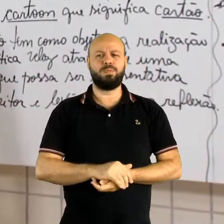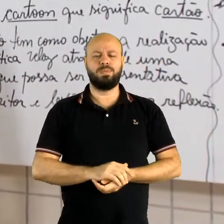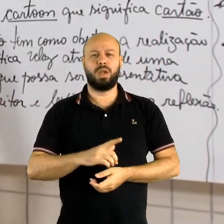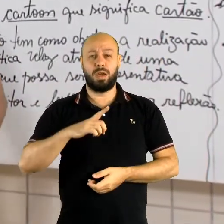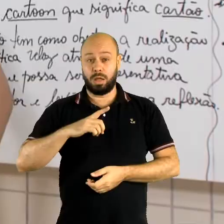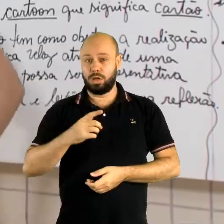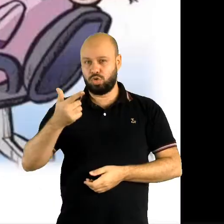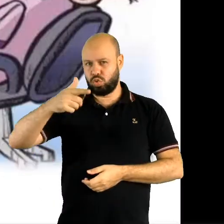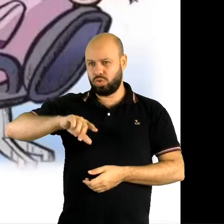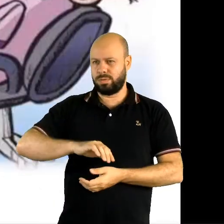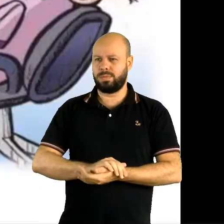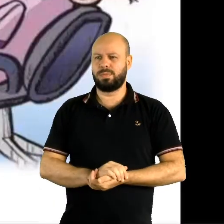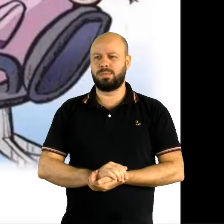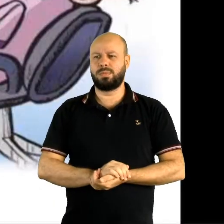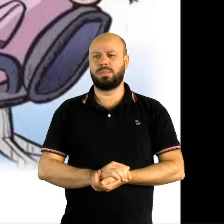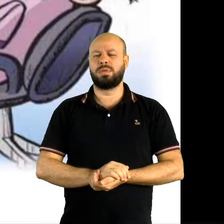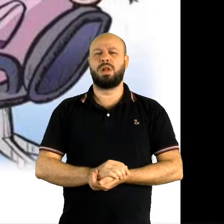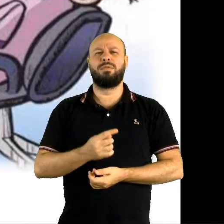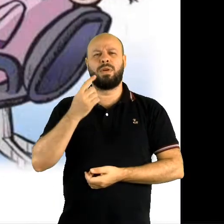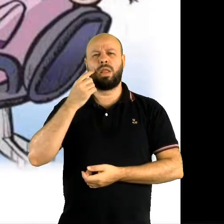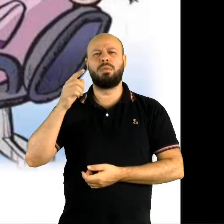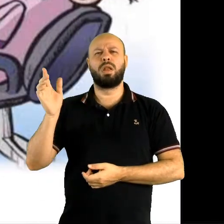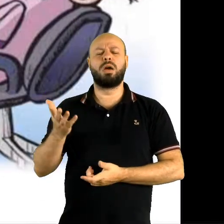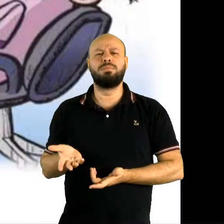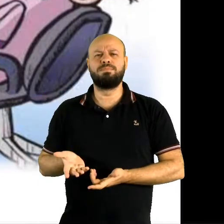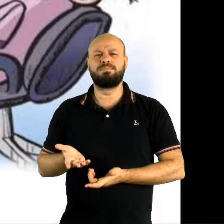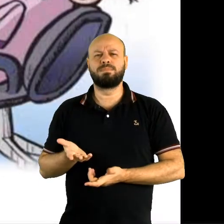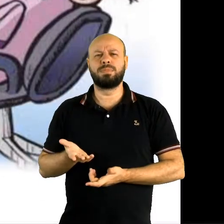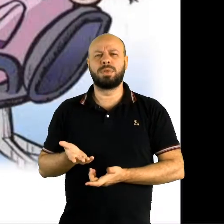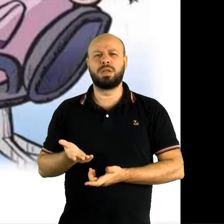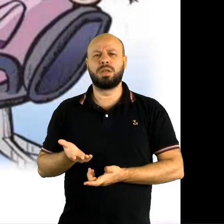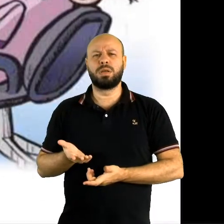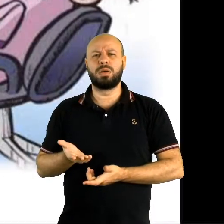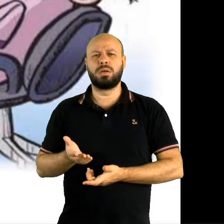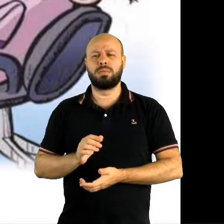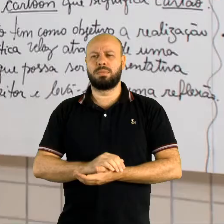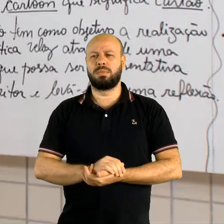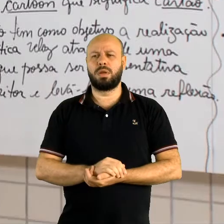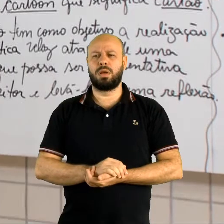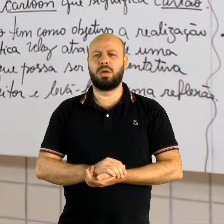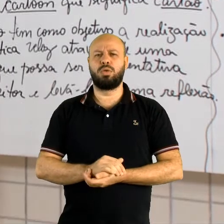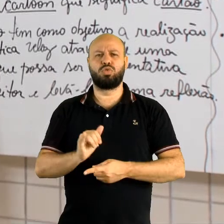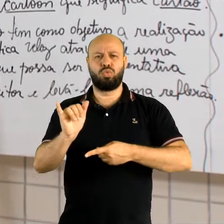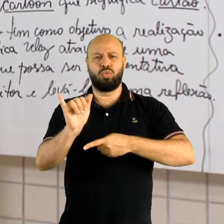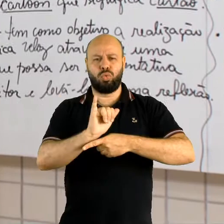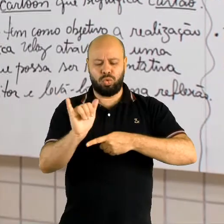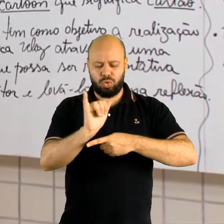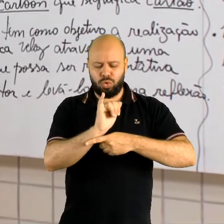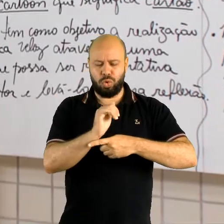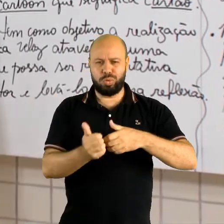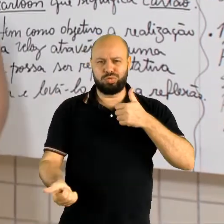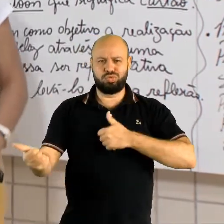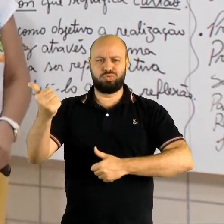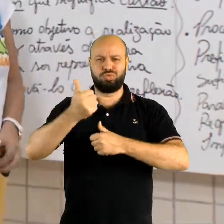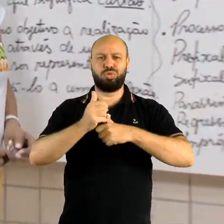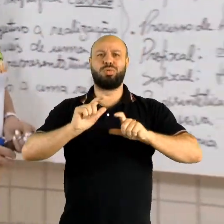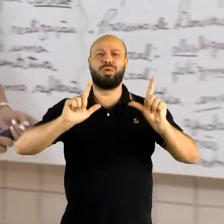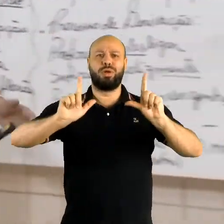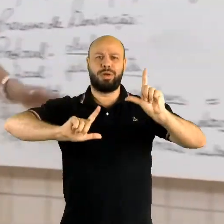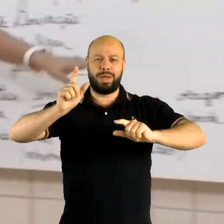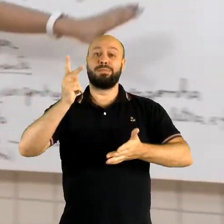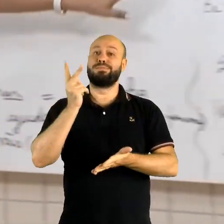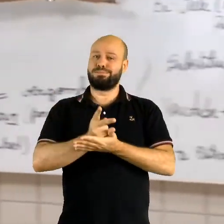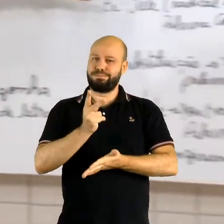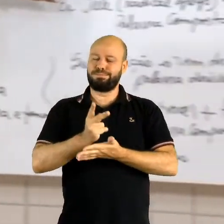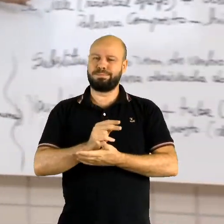como? Então, aqui, alunos, voltando aqui. O YouTube veio substituir a TV mesmo.